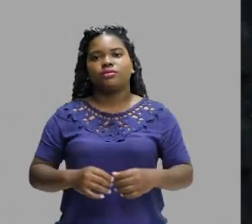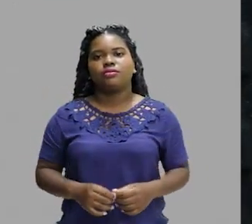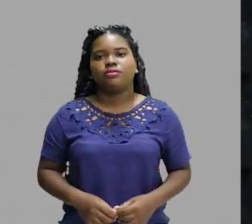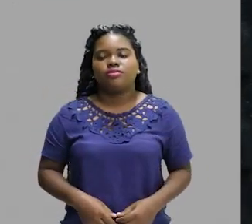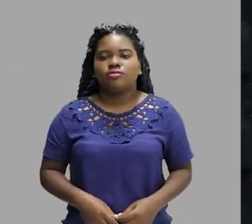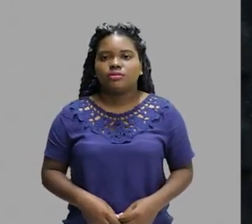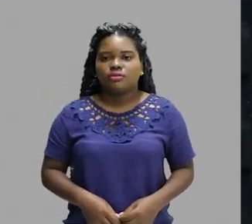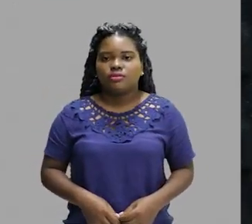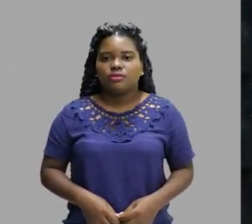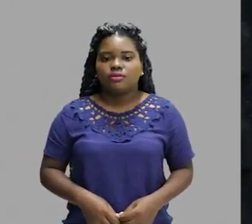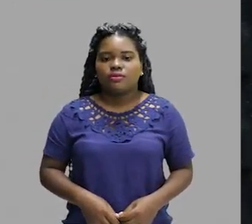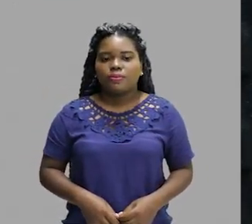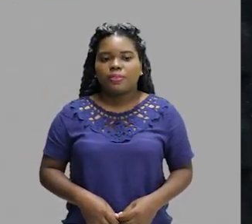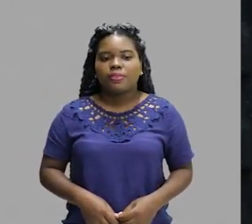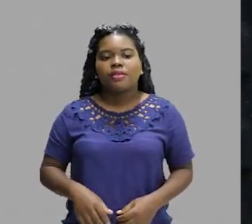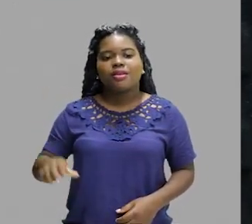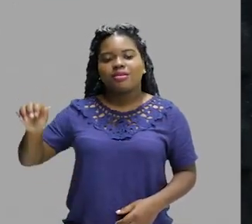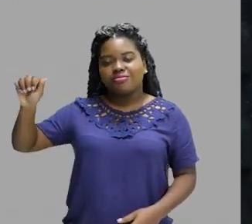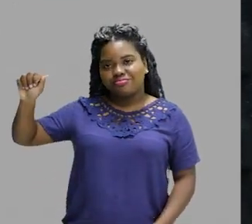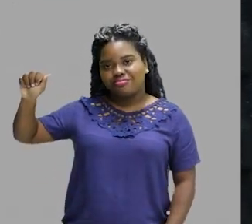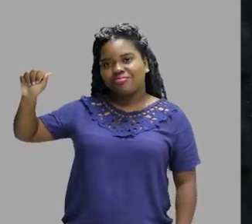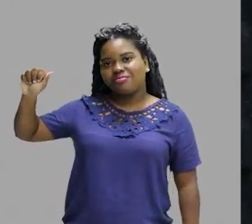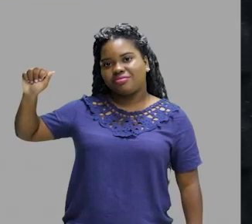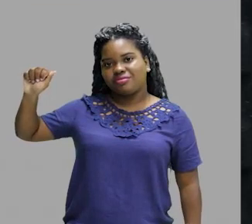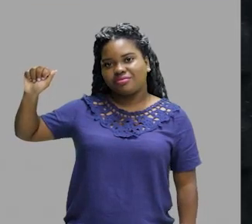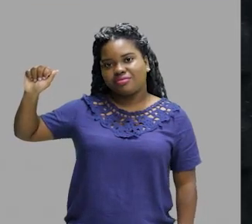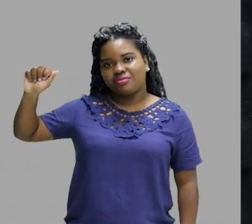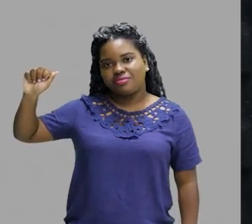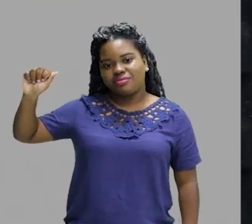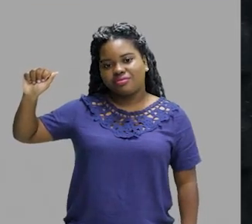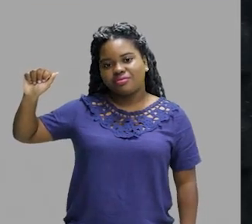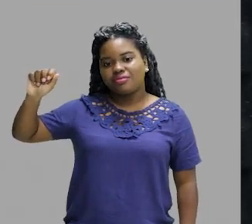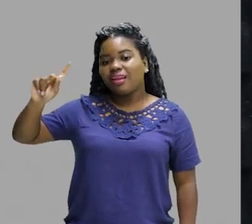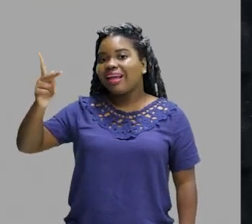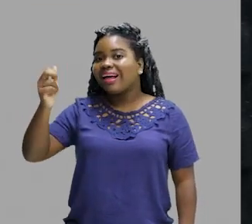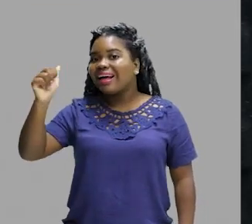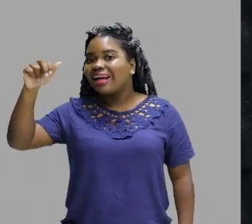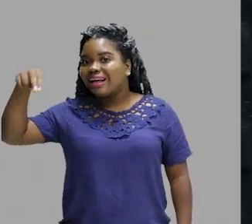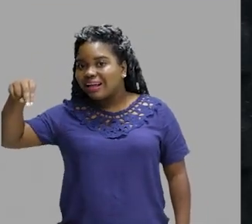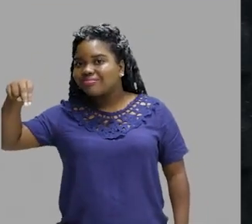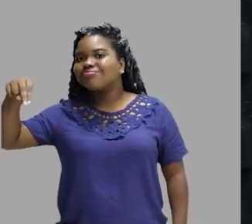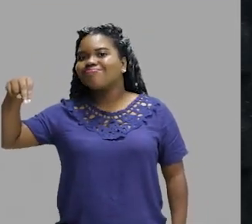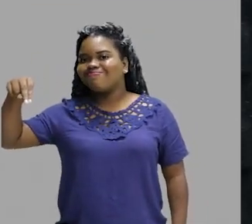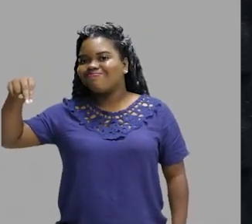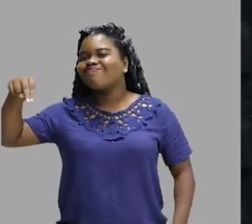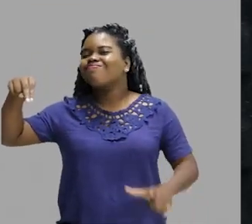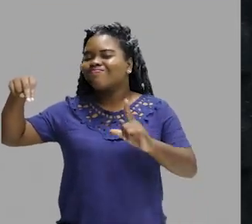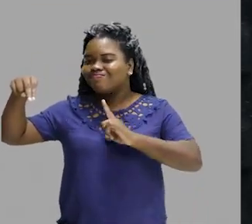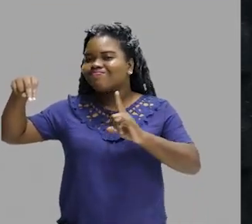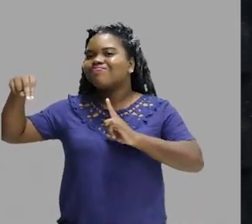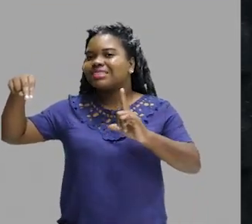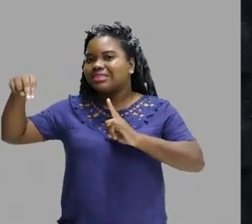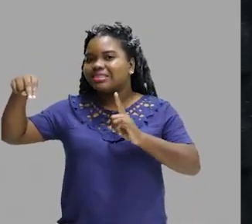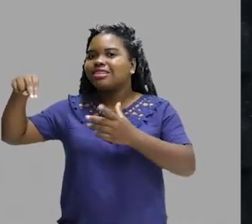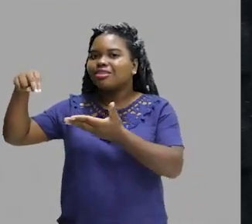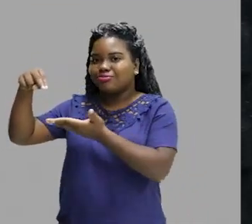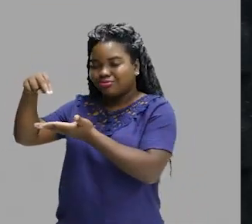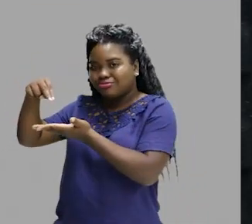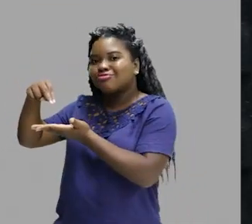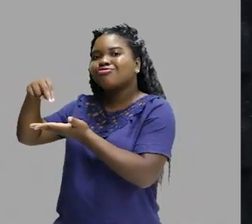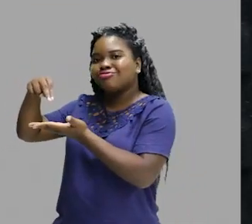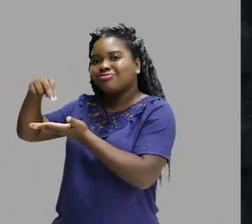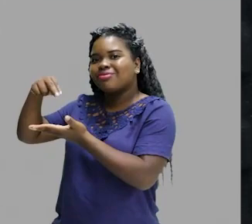atento. En los últimos meses se han registrado, aqui eu tenho a minha partícula